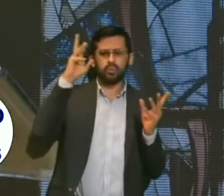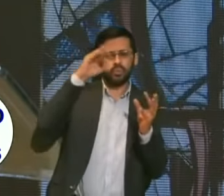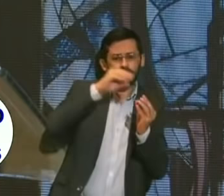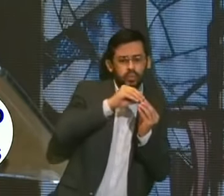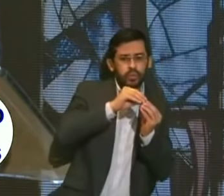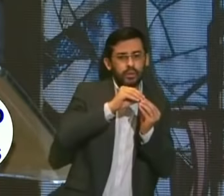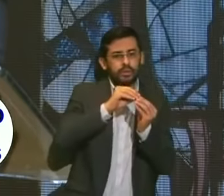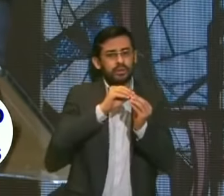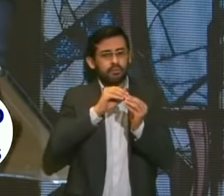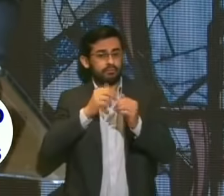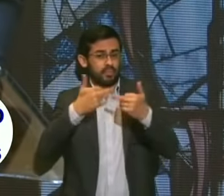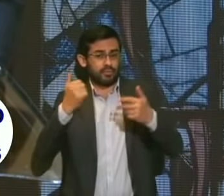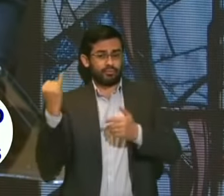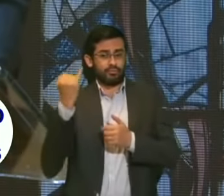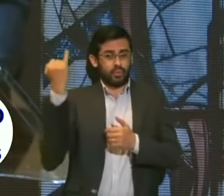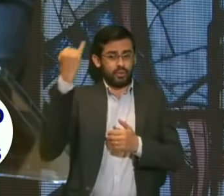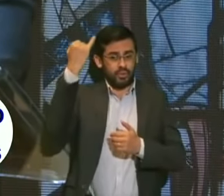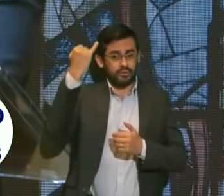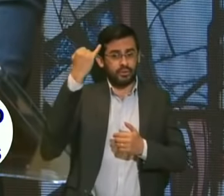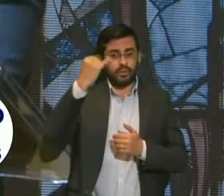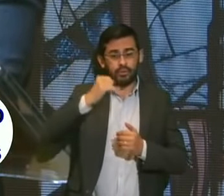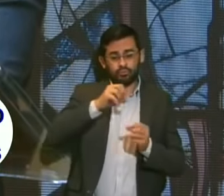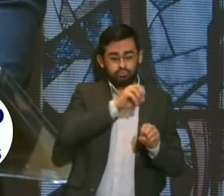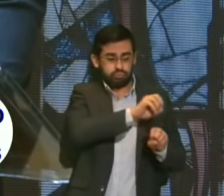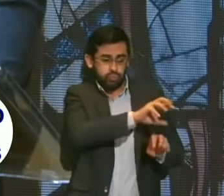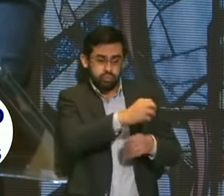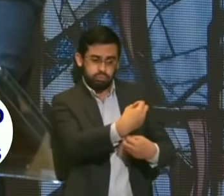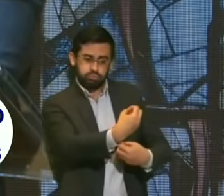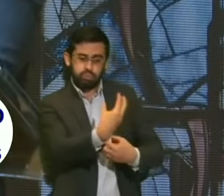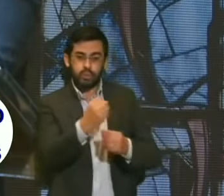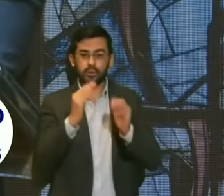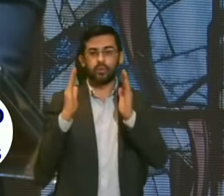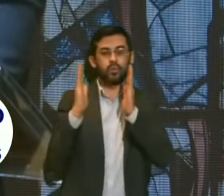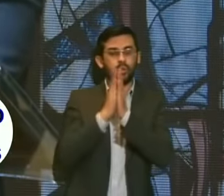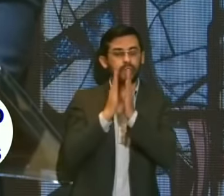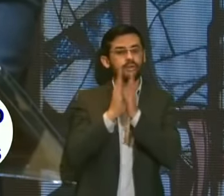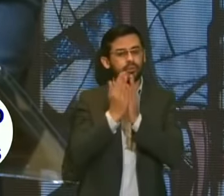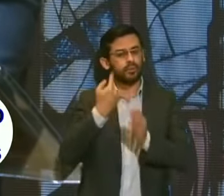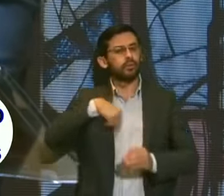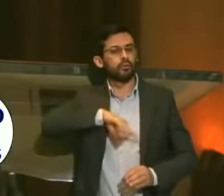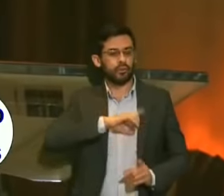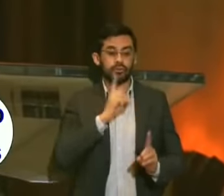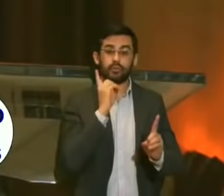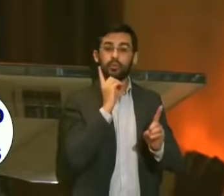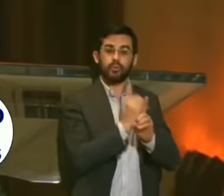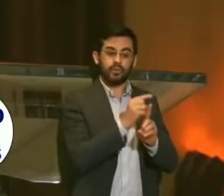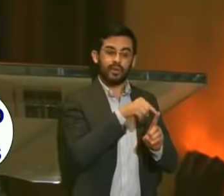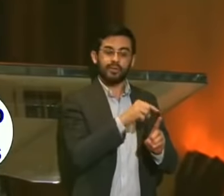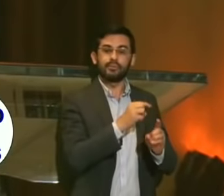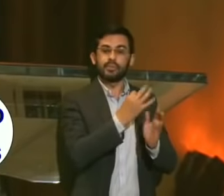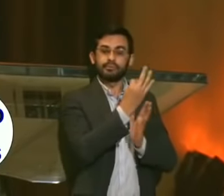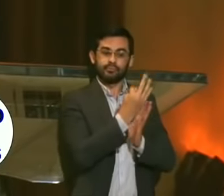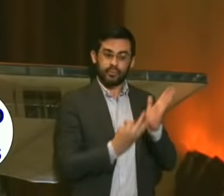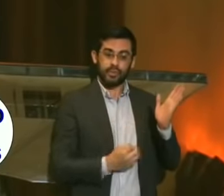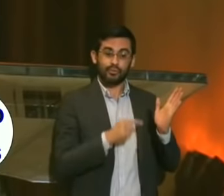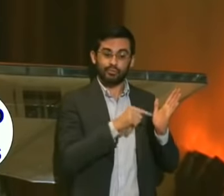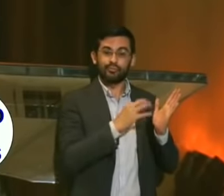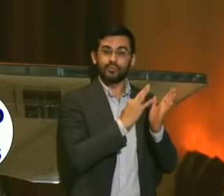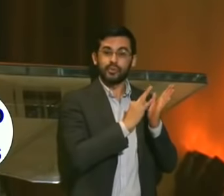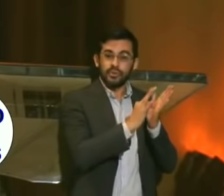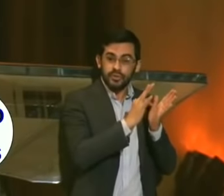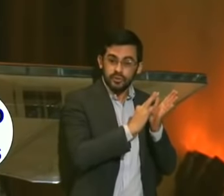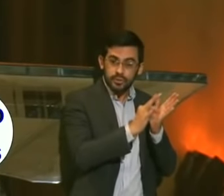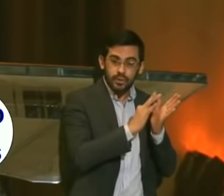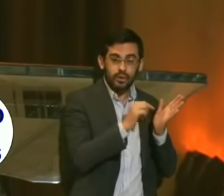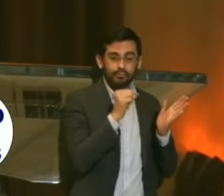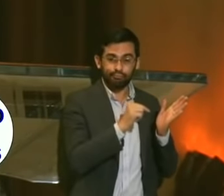dos principais ensinos sobre oração, a gente vai encontrar nessas palavras bem práticas de